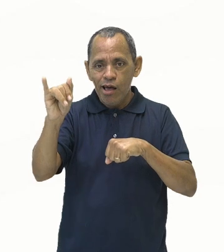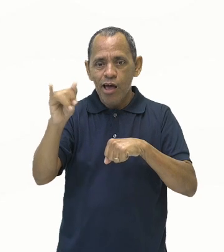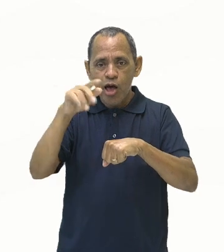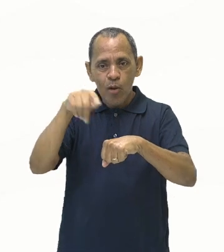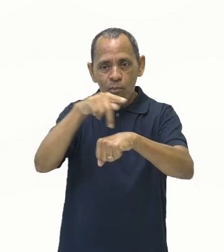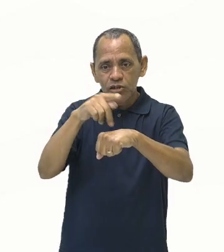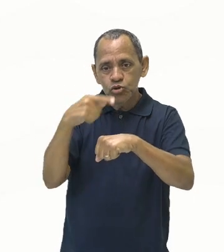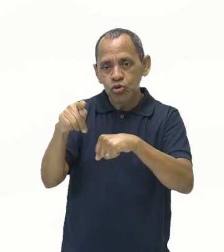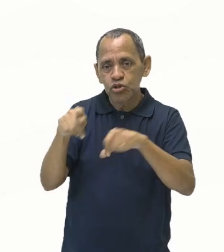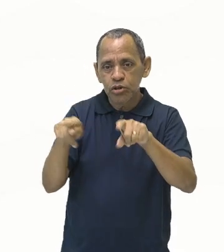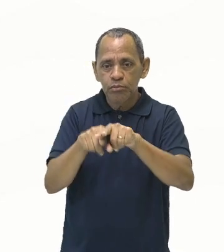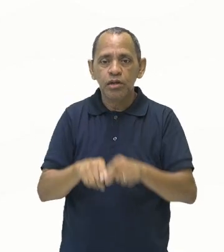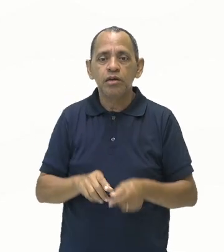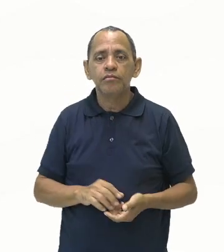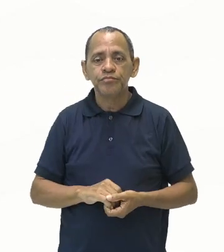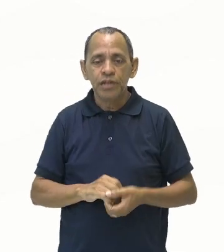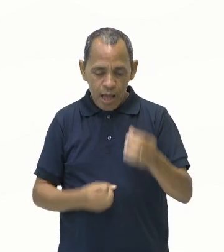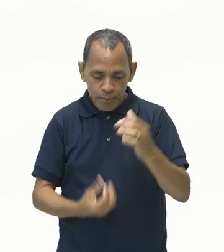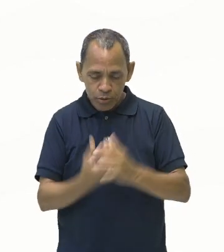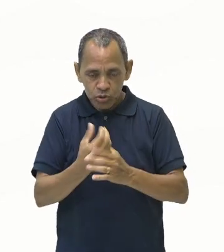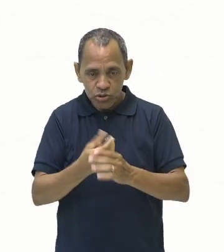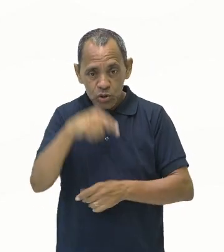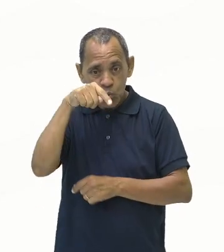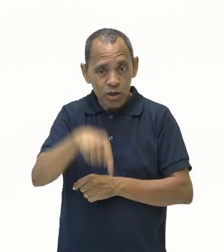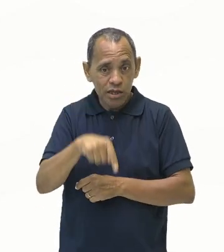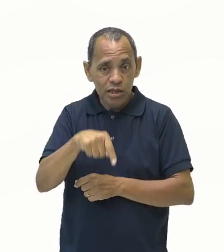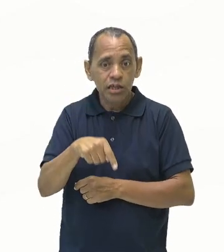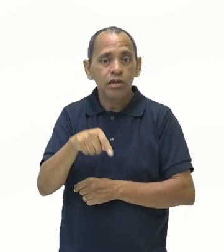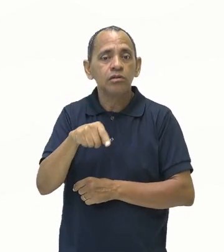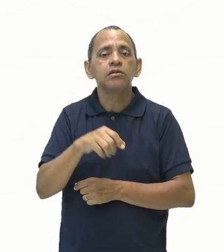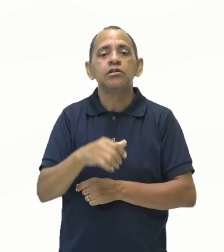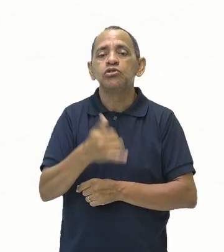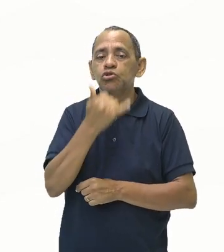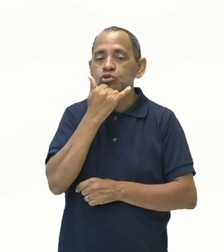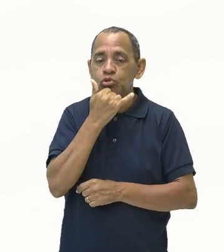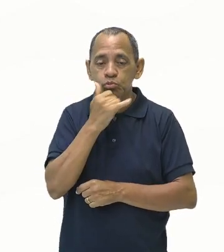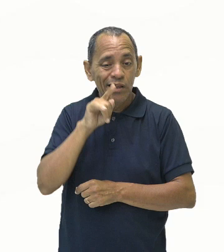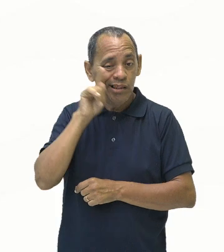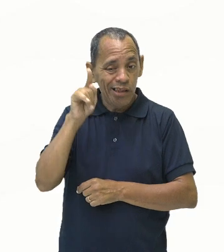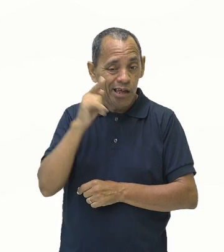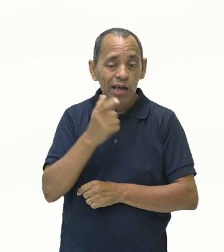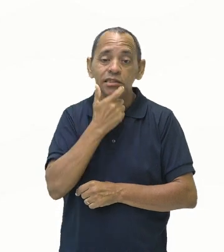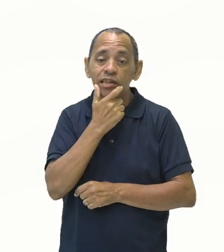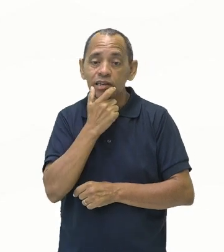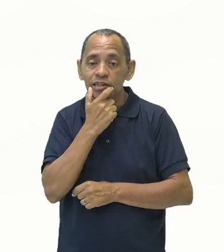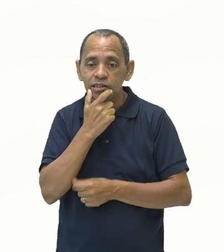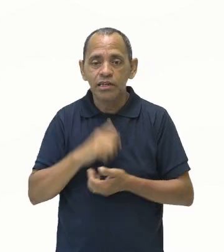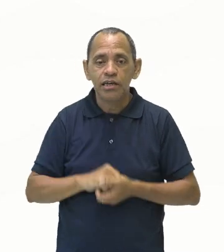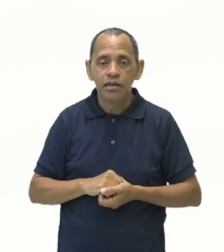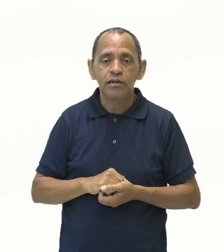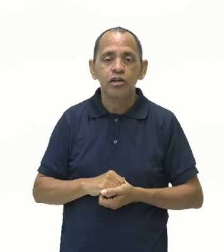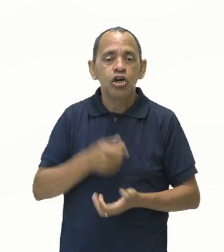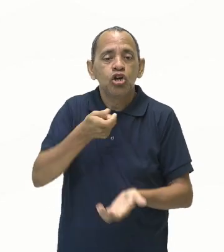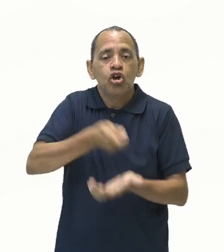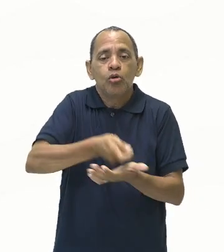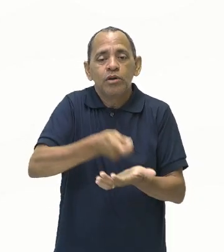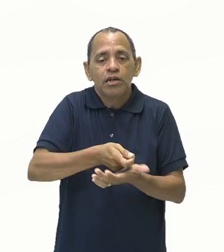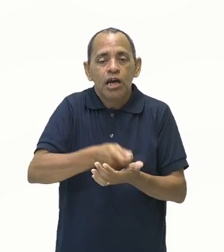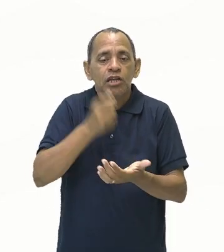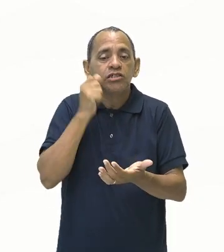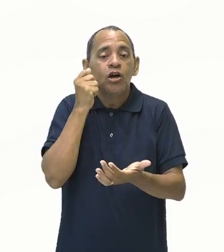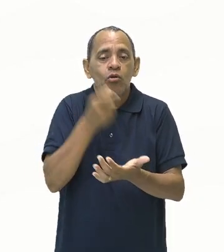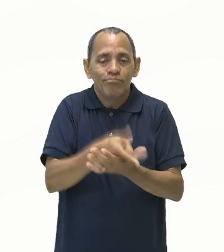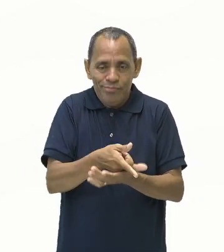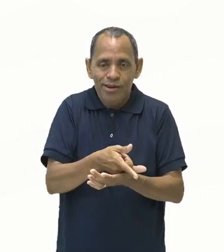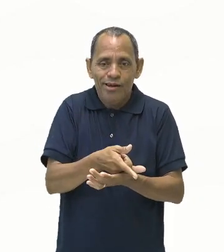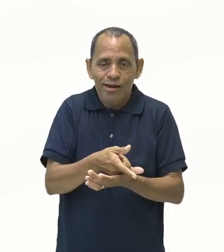já que as suas colônias eram obrigadas a comprar os seus produtos. Então, a soma